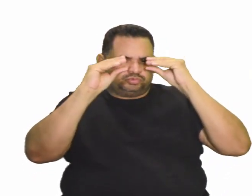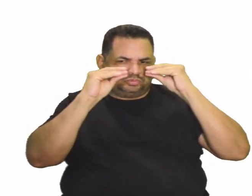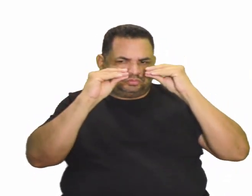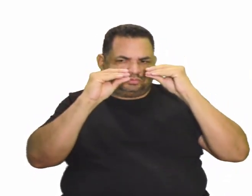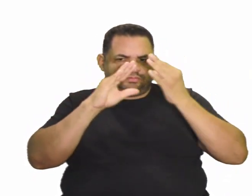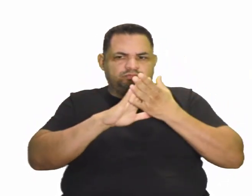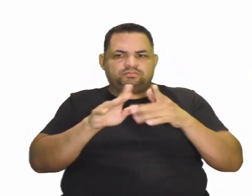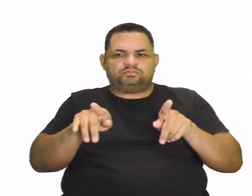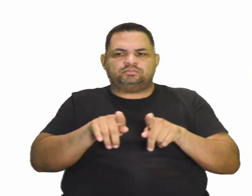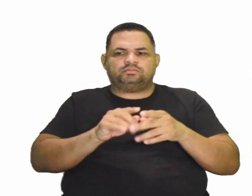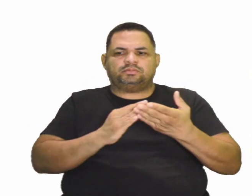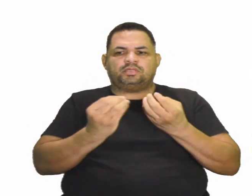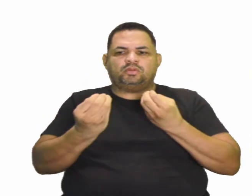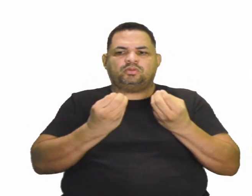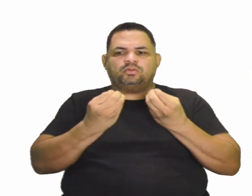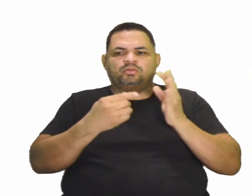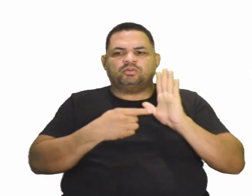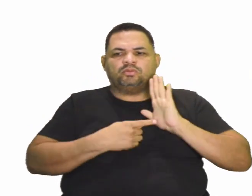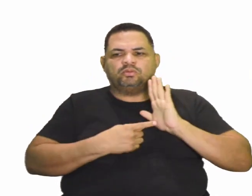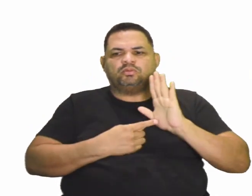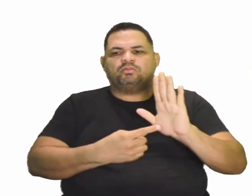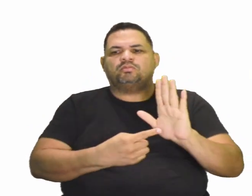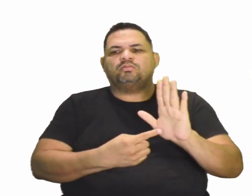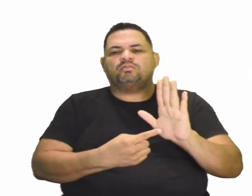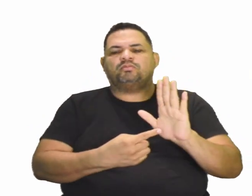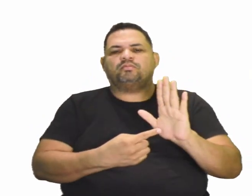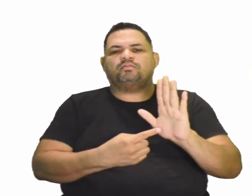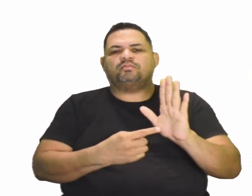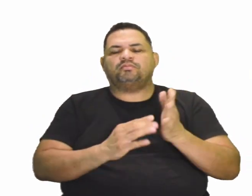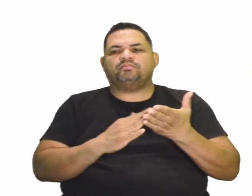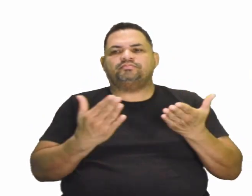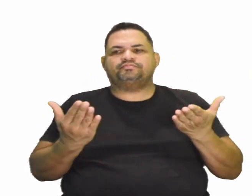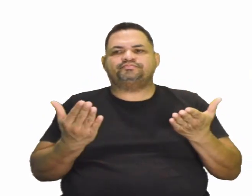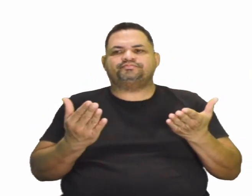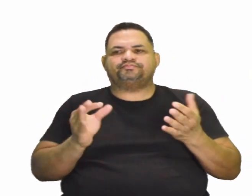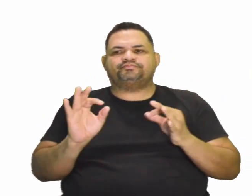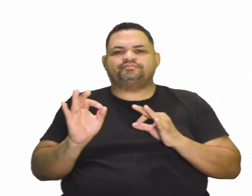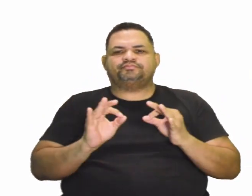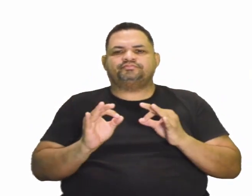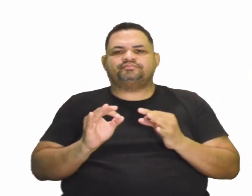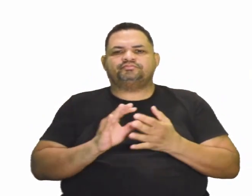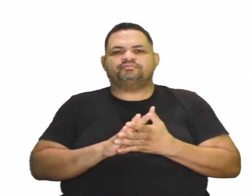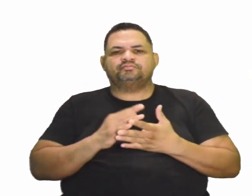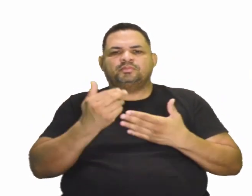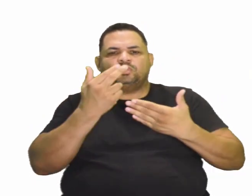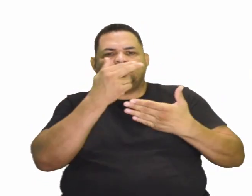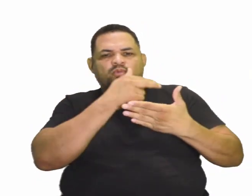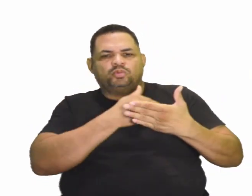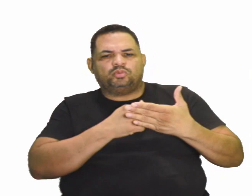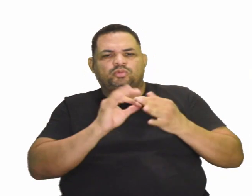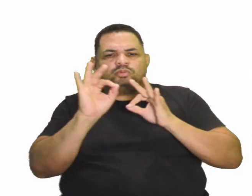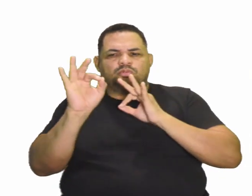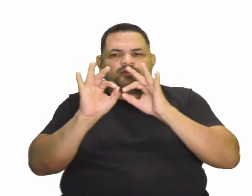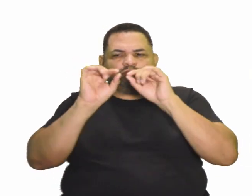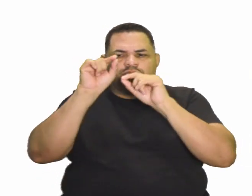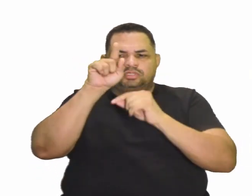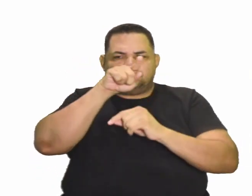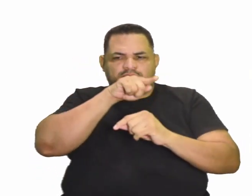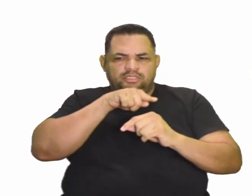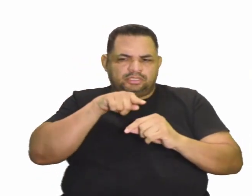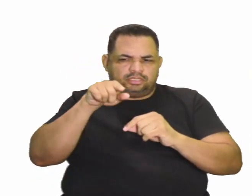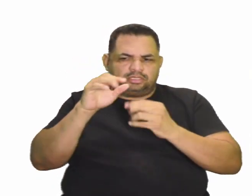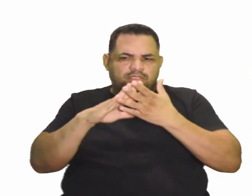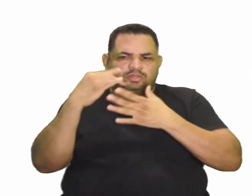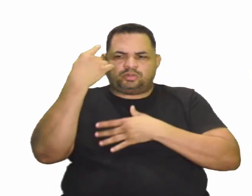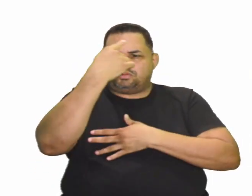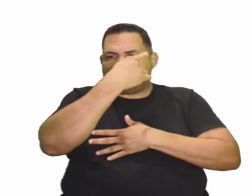né, de trazer à tona aí os traços, os contornos. Observe aí o rosto da